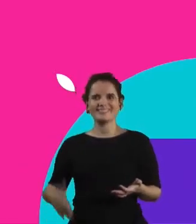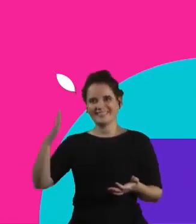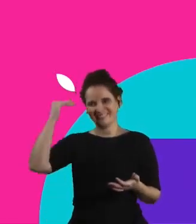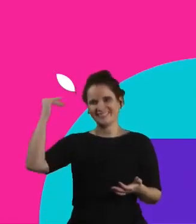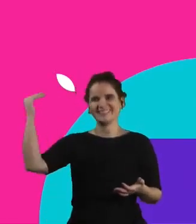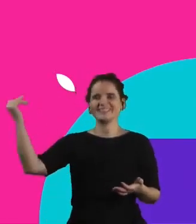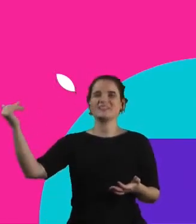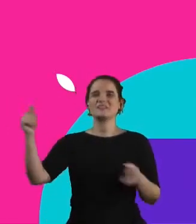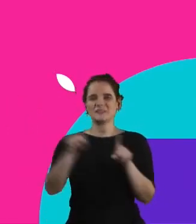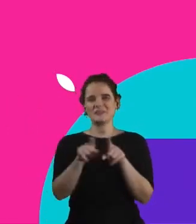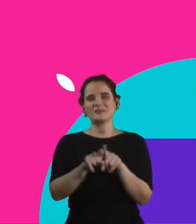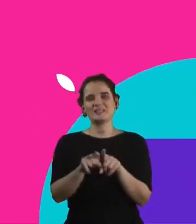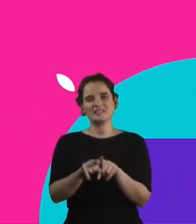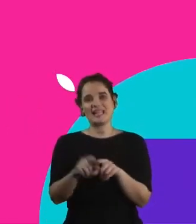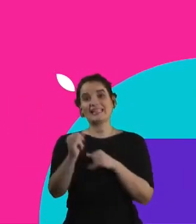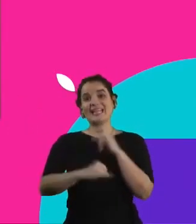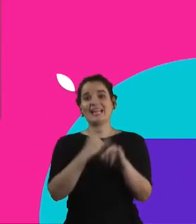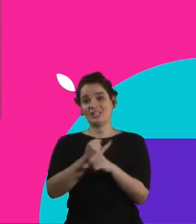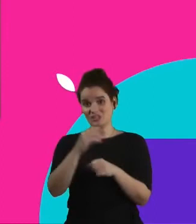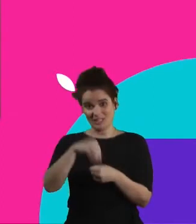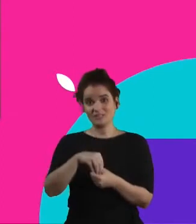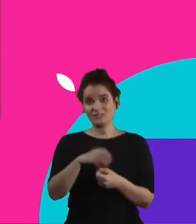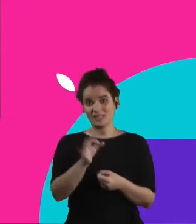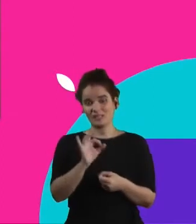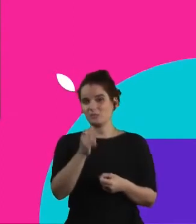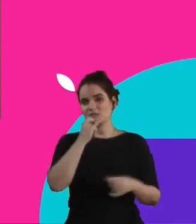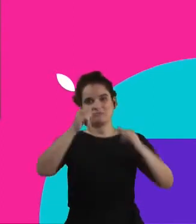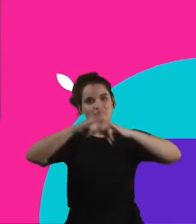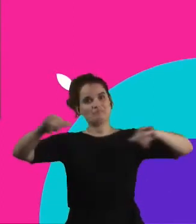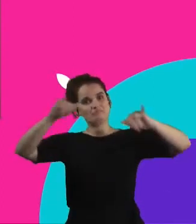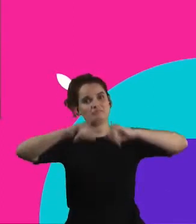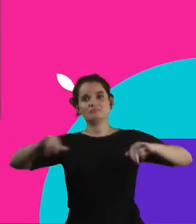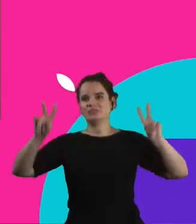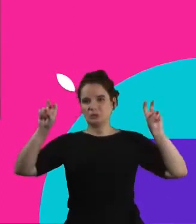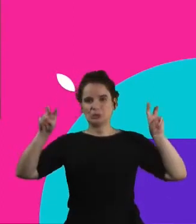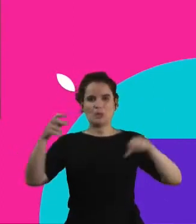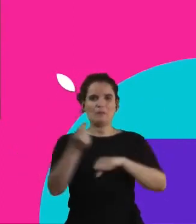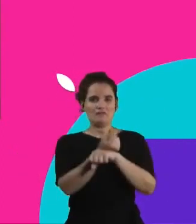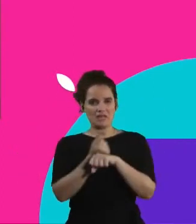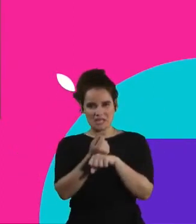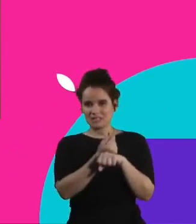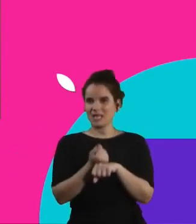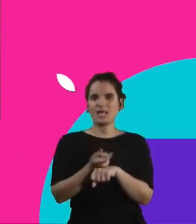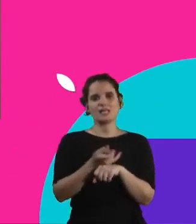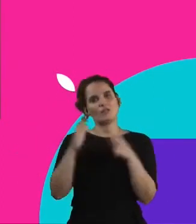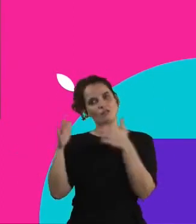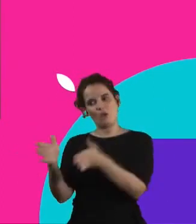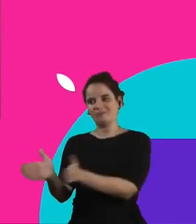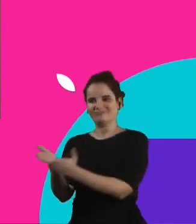notoriedade e espaço na internet, a imprensa falando sobre finanças com foco no público de baixa